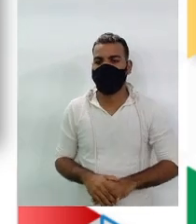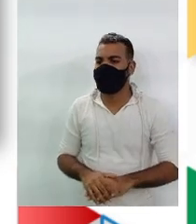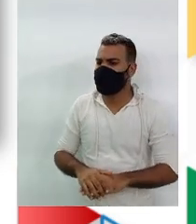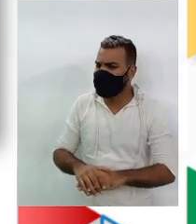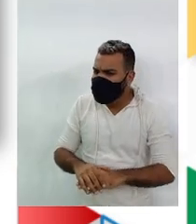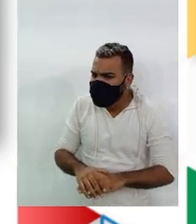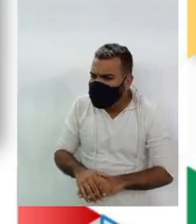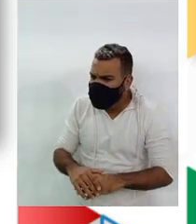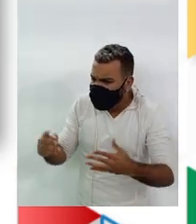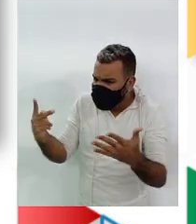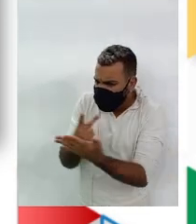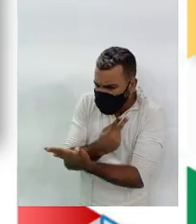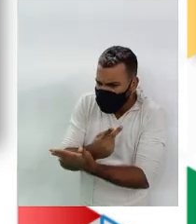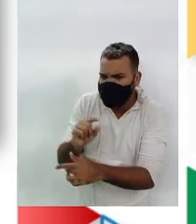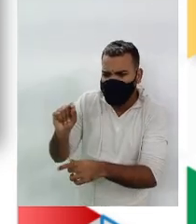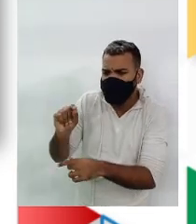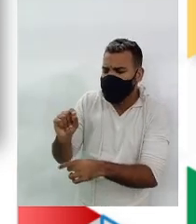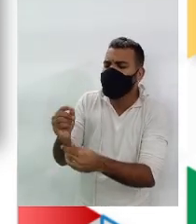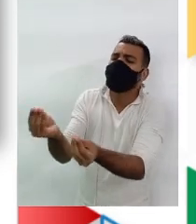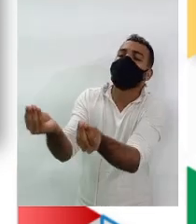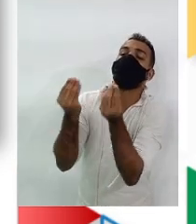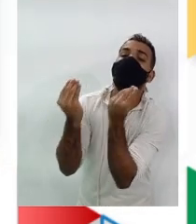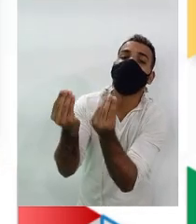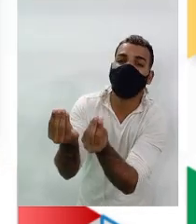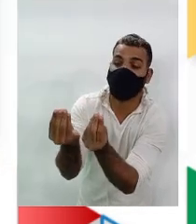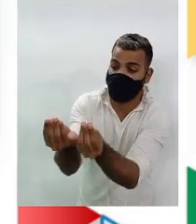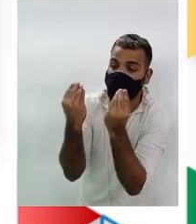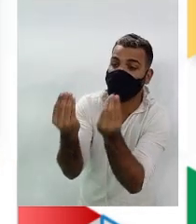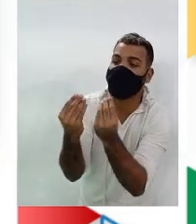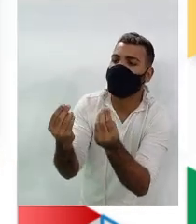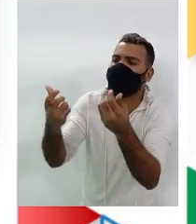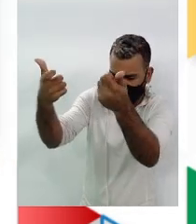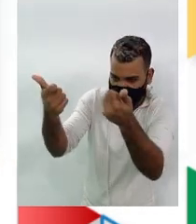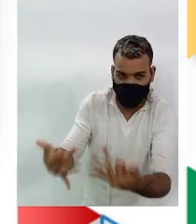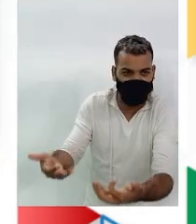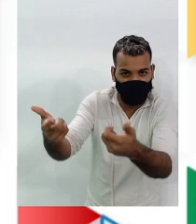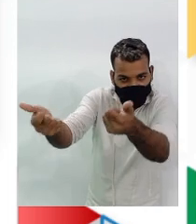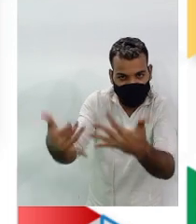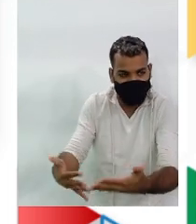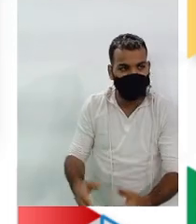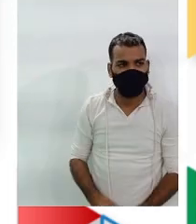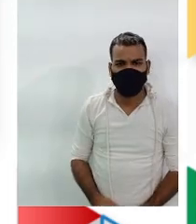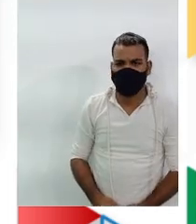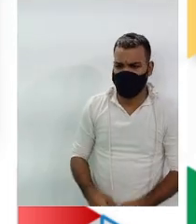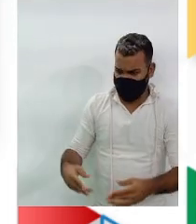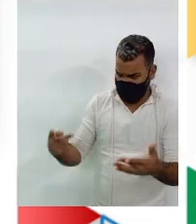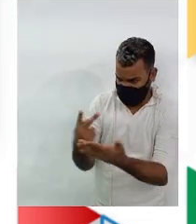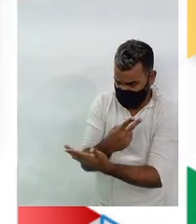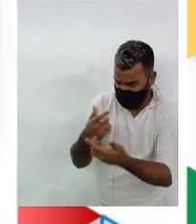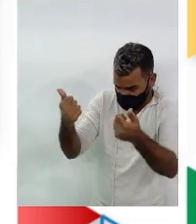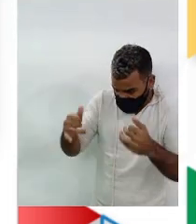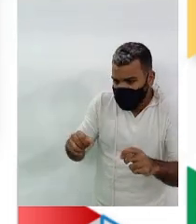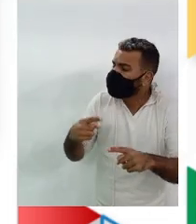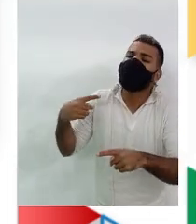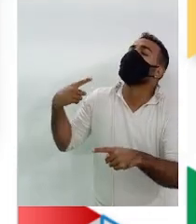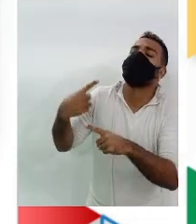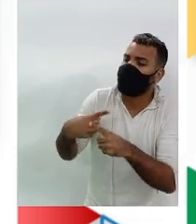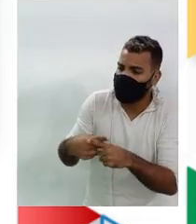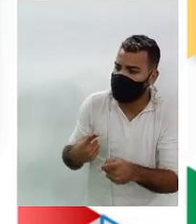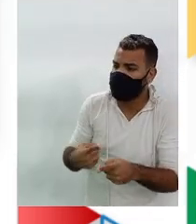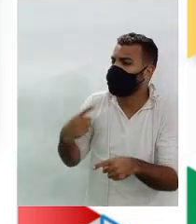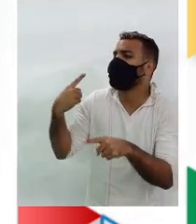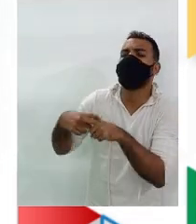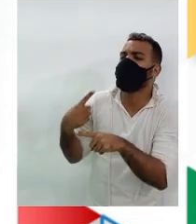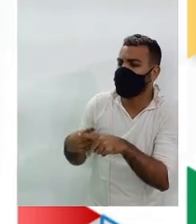como se deu, certo? Como se deu aquele fato, ou como se dá. O porquê, certo? O porquê, de que